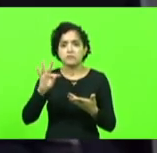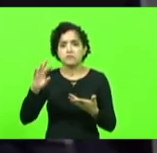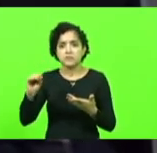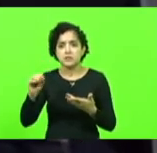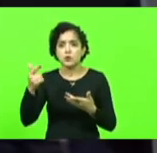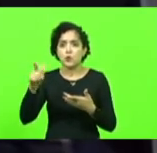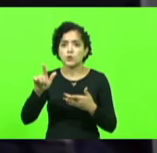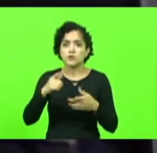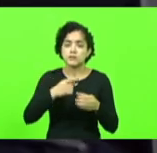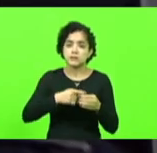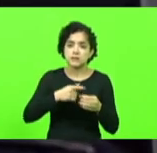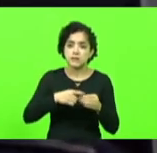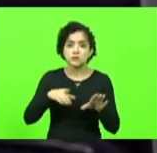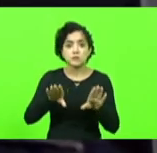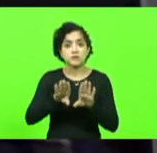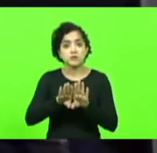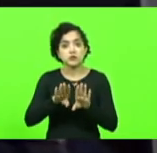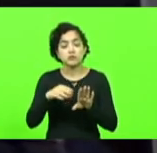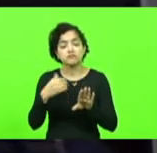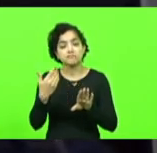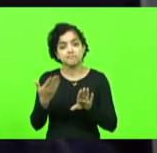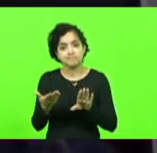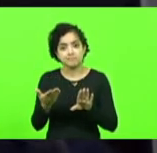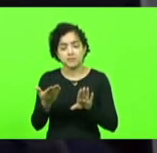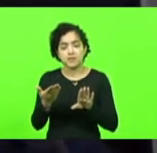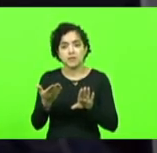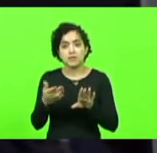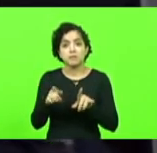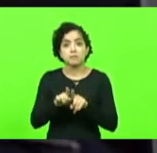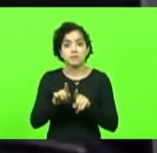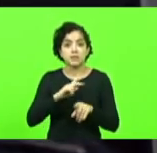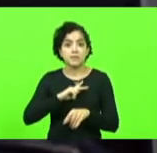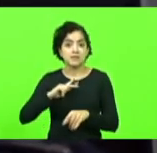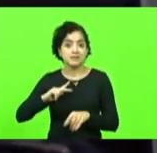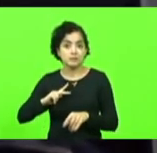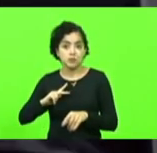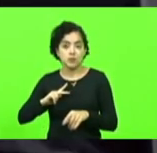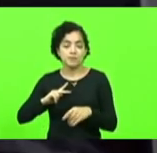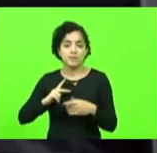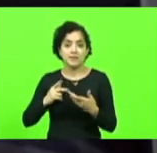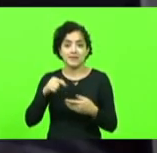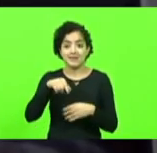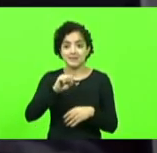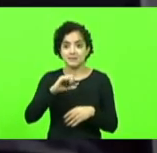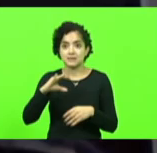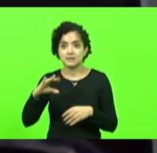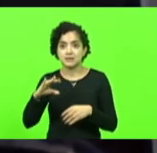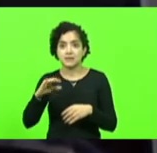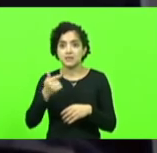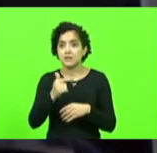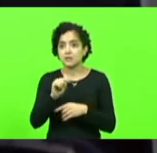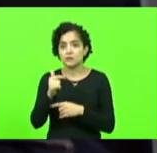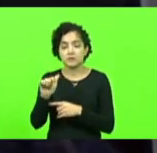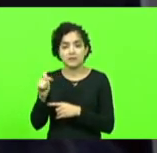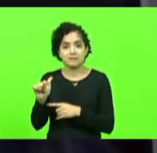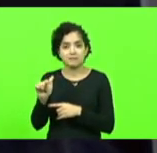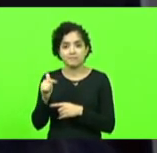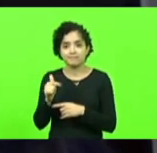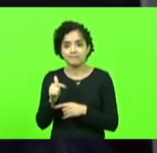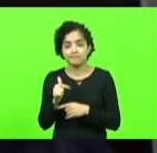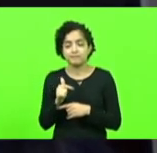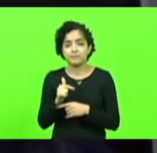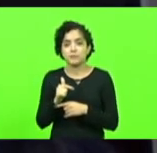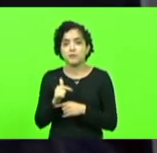E só ficou a CE, mas as instituições públicas, realmente, nível de Santa Catarina, não tem, né?